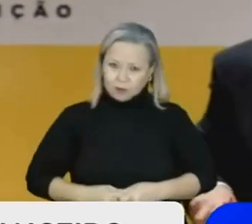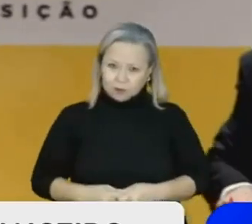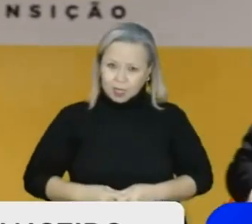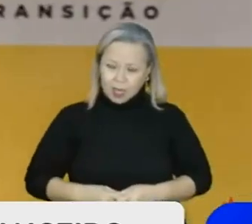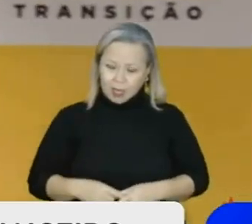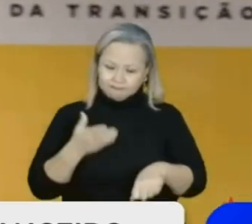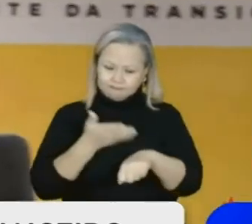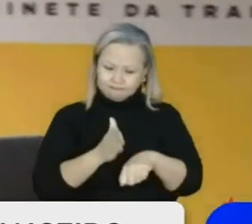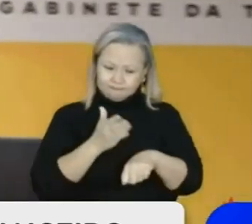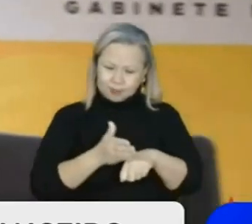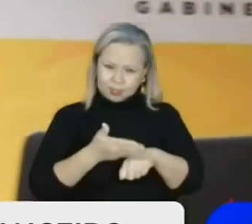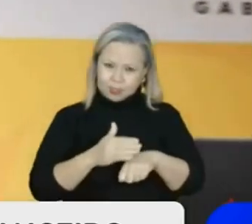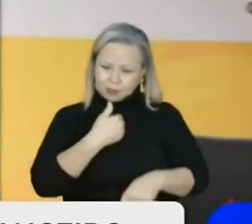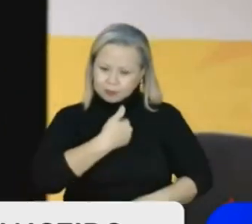de transição em Brasília